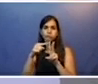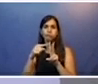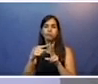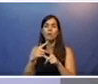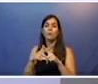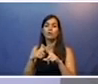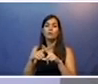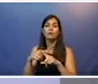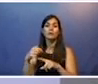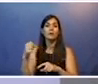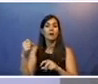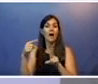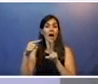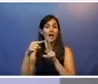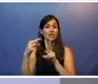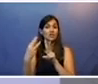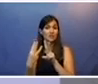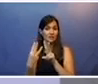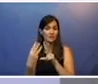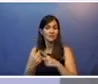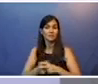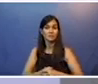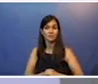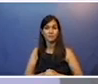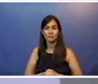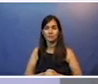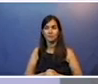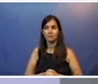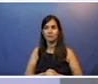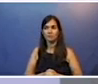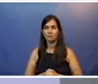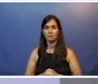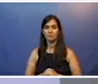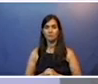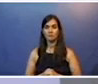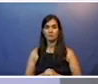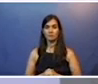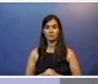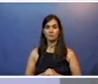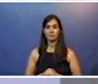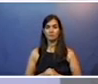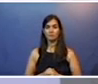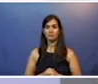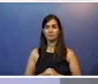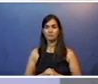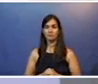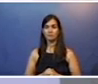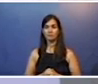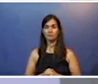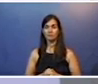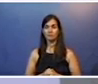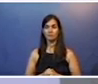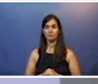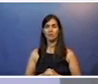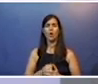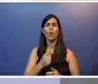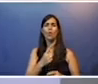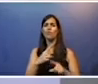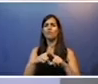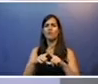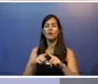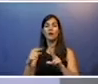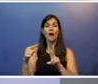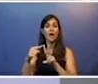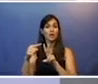embaixo, pela raiz que está aqui embaixo, que é a raiz de 3. Aí, fazendo a continha, 1 vezes raiz de